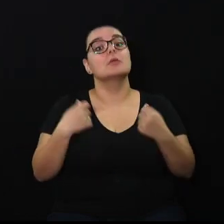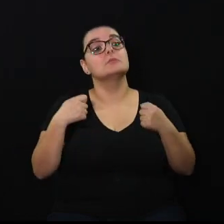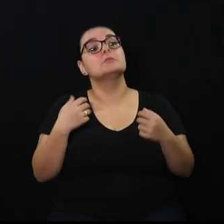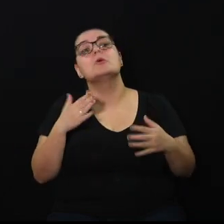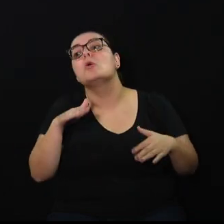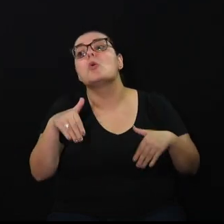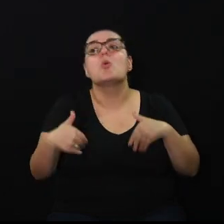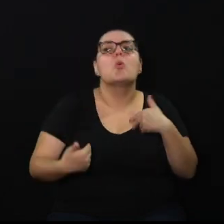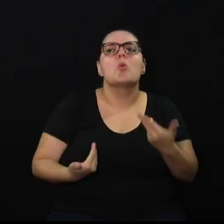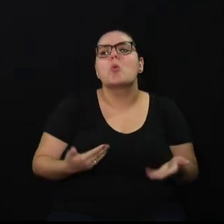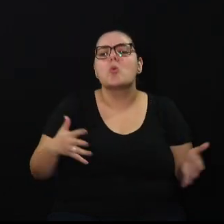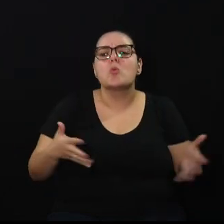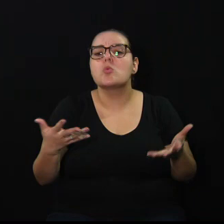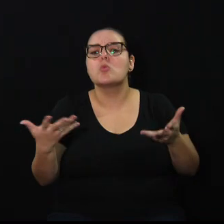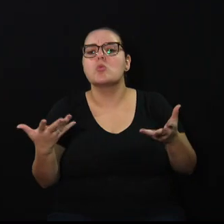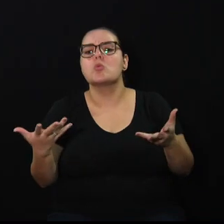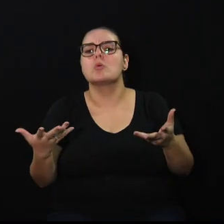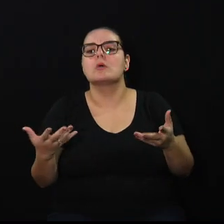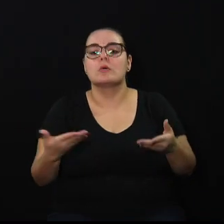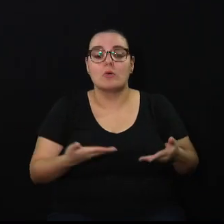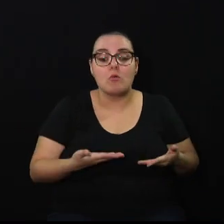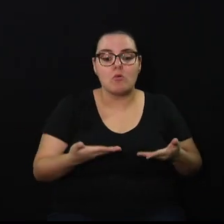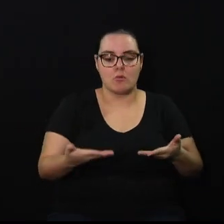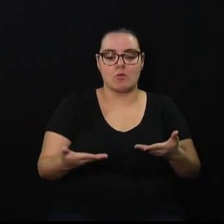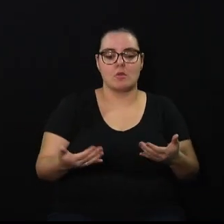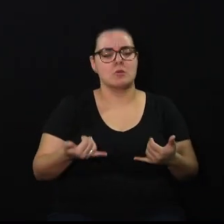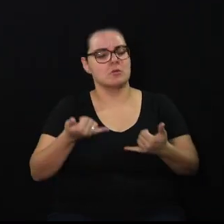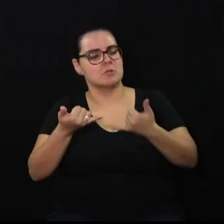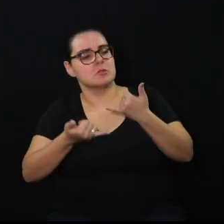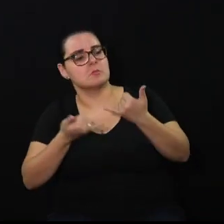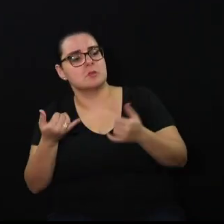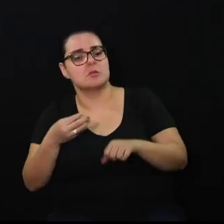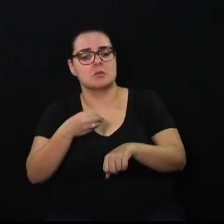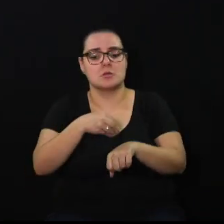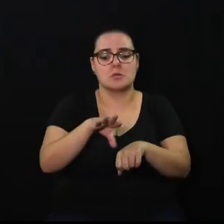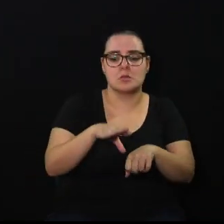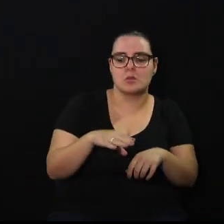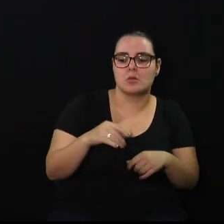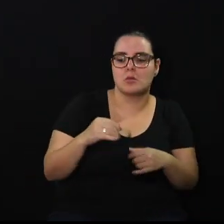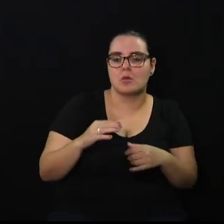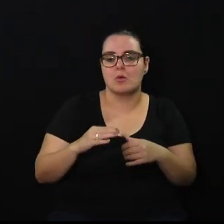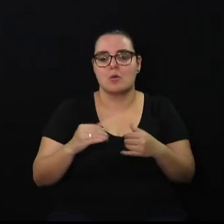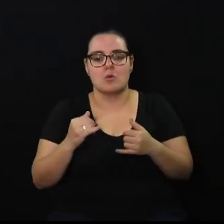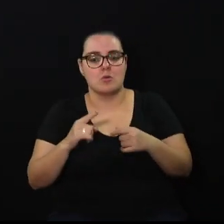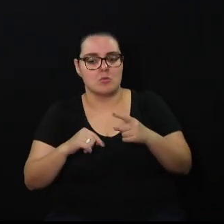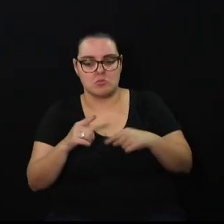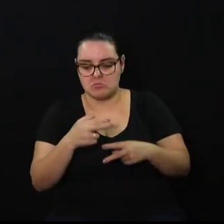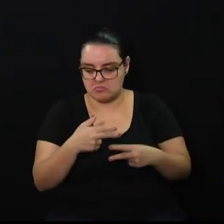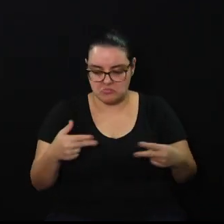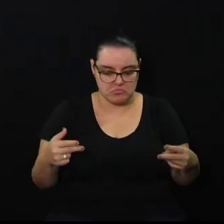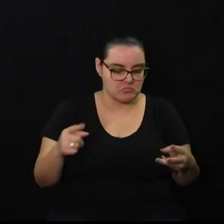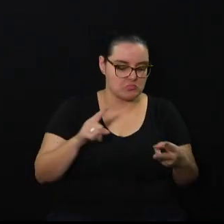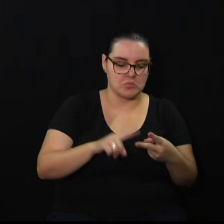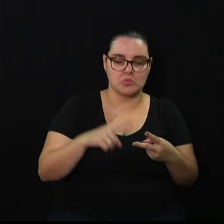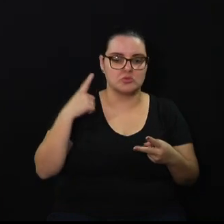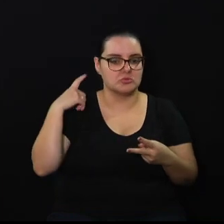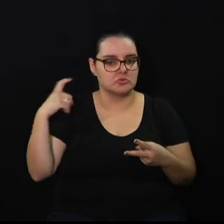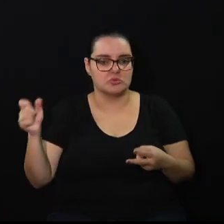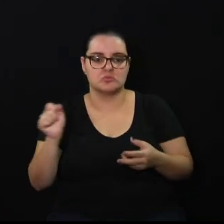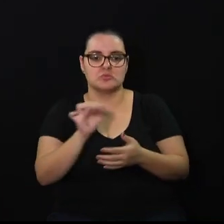estimulando e oferecendo na brincadeira com objetos sons de atividades